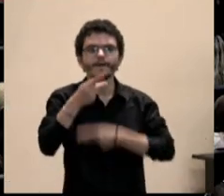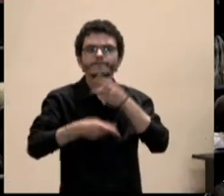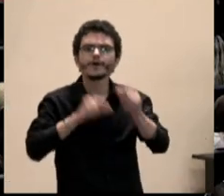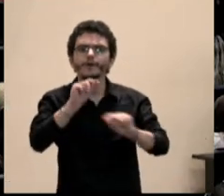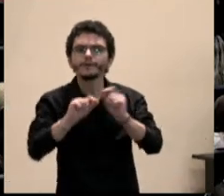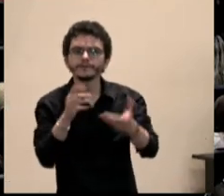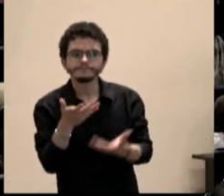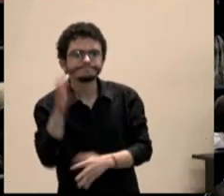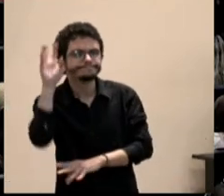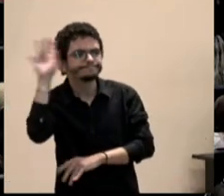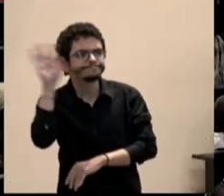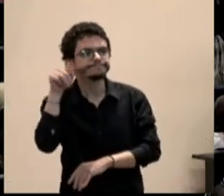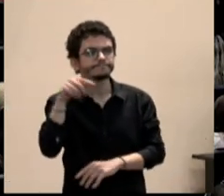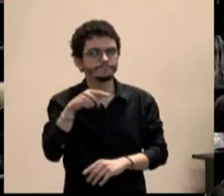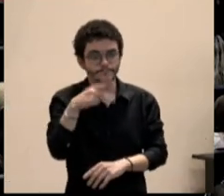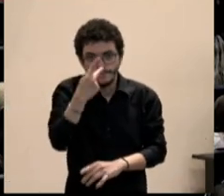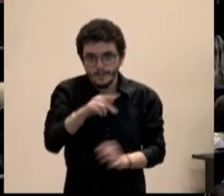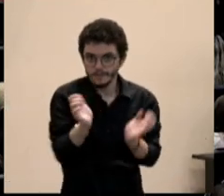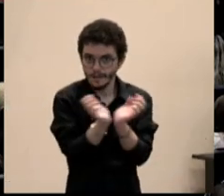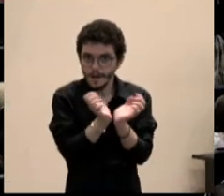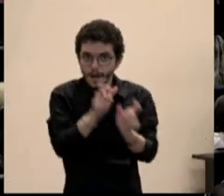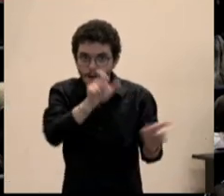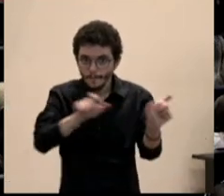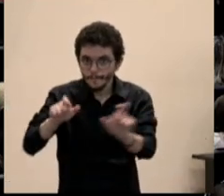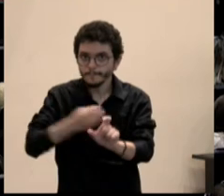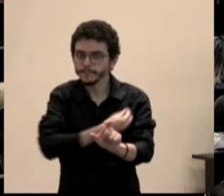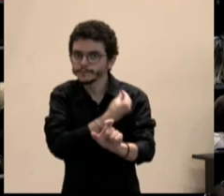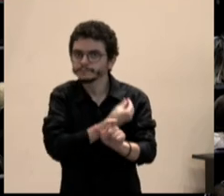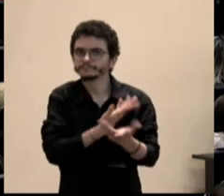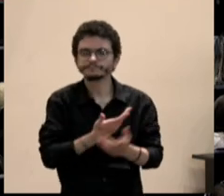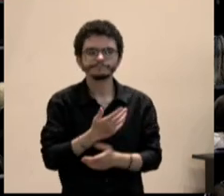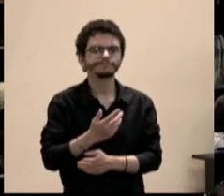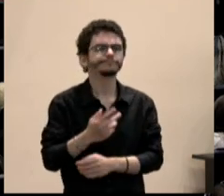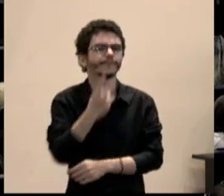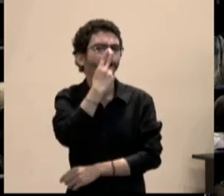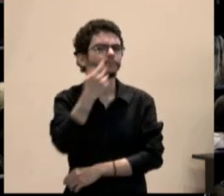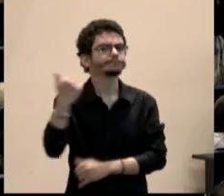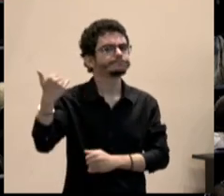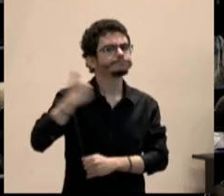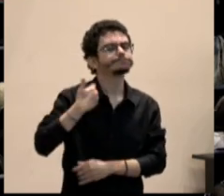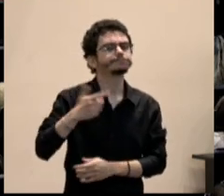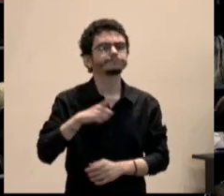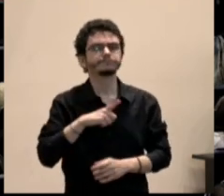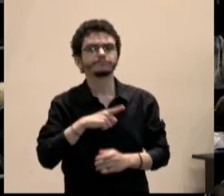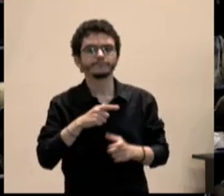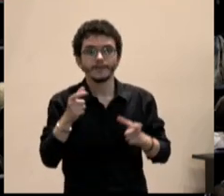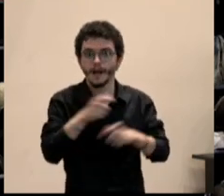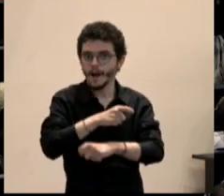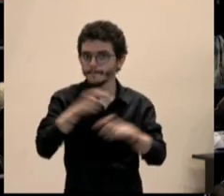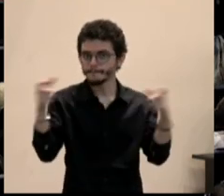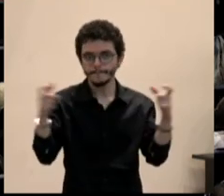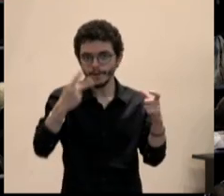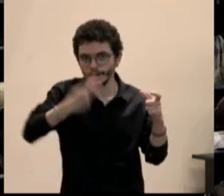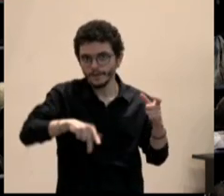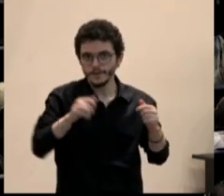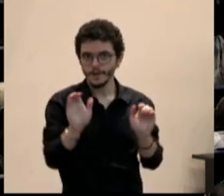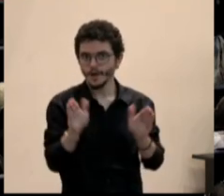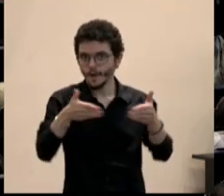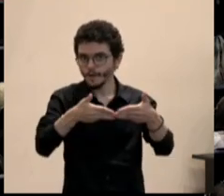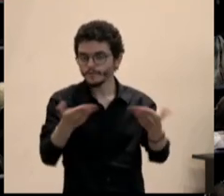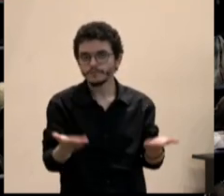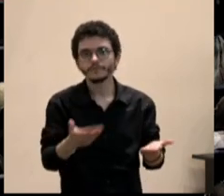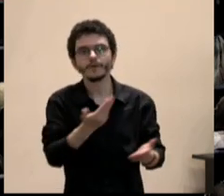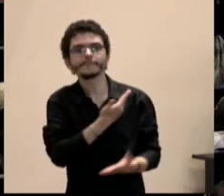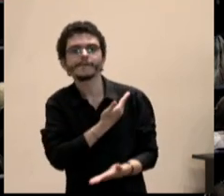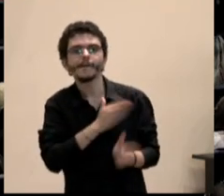aqui está presente, que me parece, que me foi informado, composto predominantemente de fóruns, né, colegas